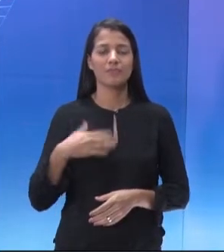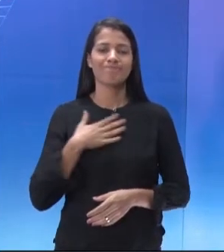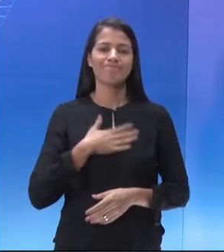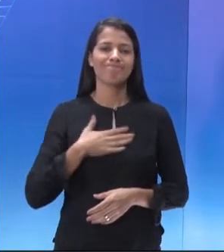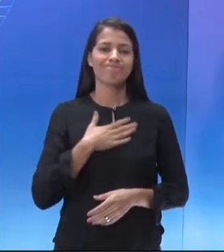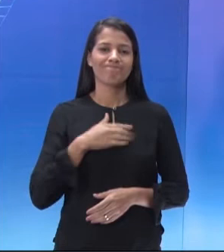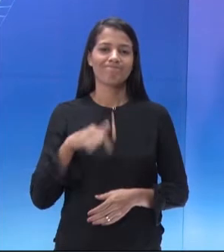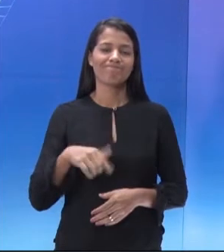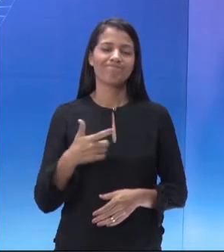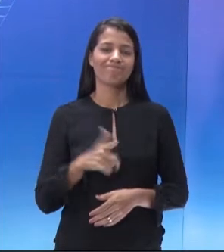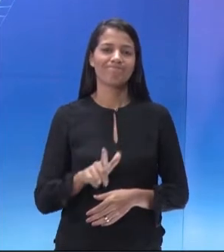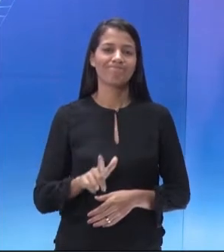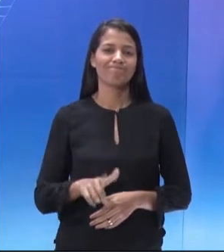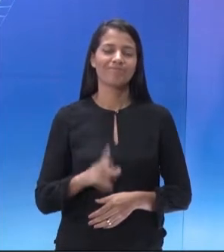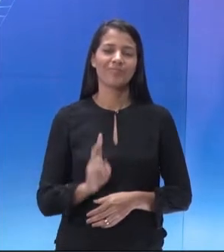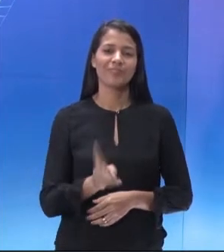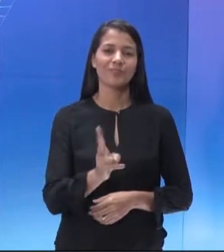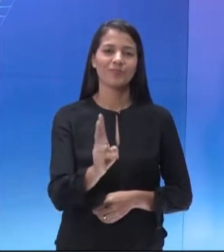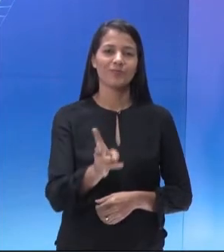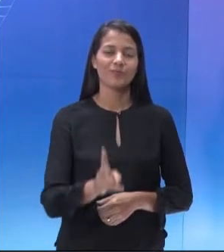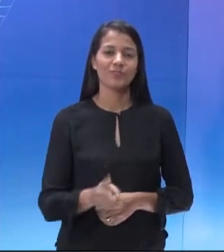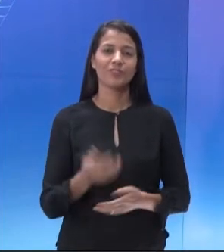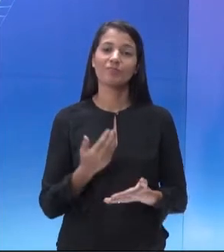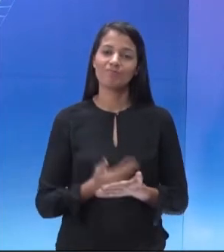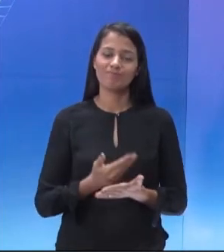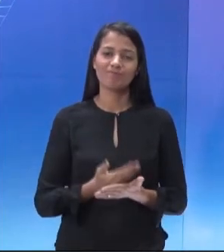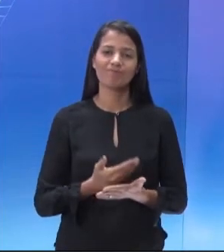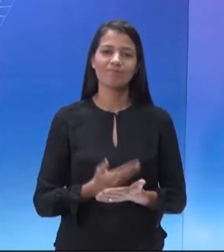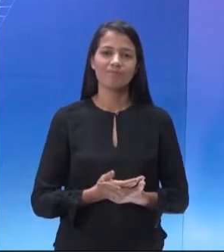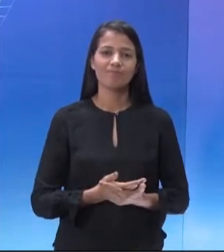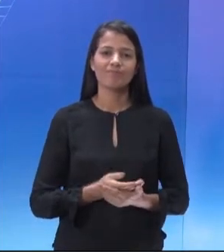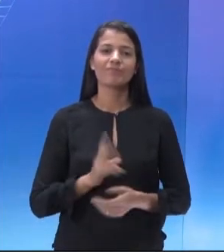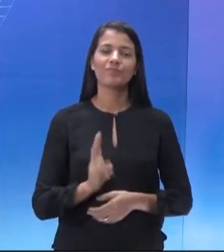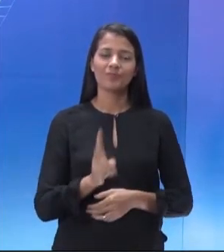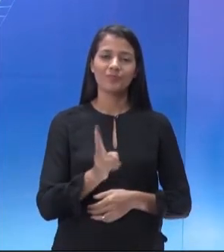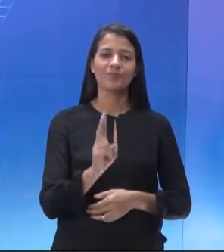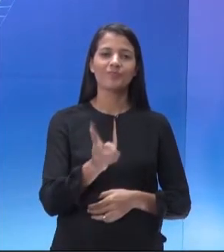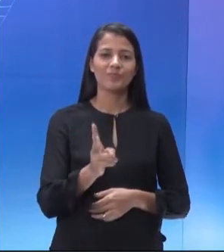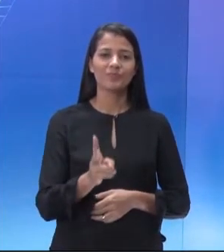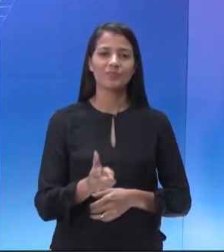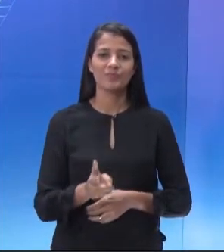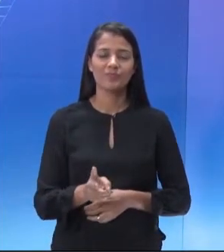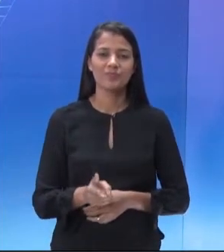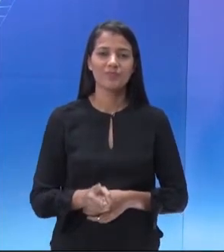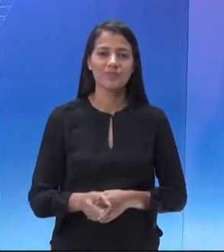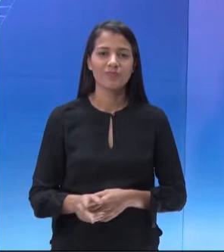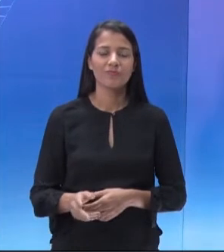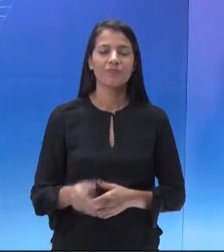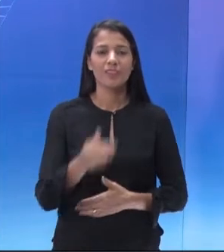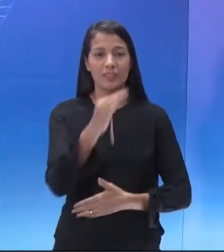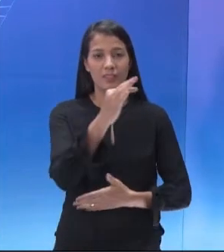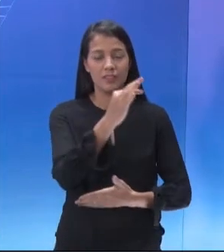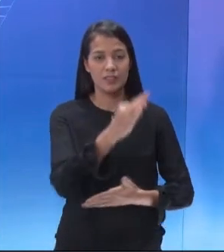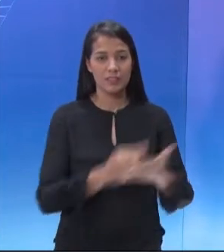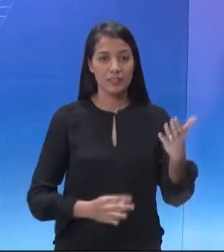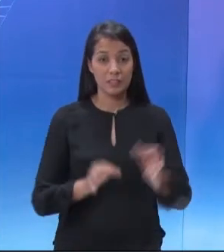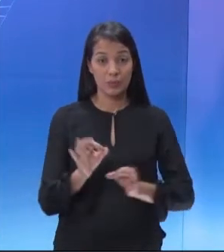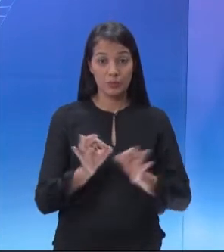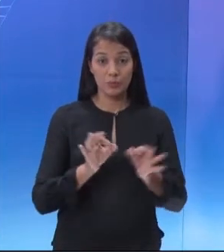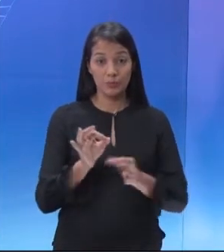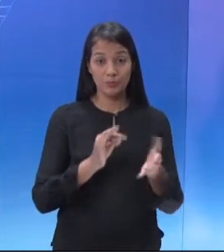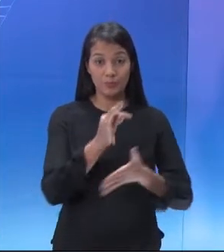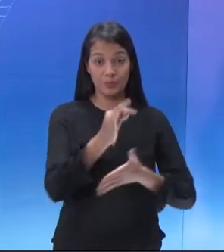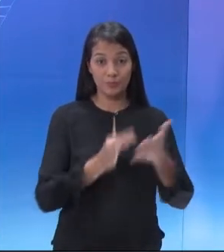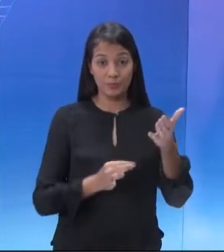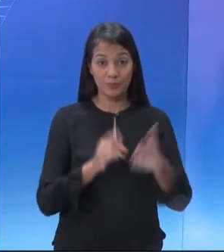Vamos continuar nessa nossa trajetória, nessa nossa caminhada rumo ao projeto de texto, para que você possa